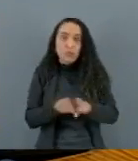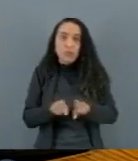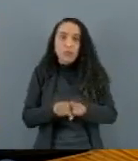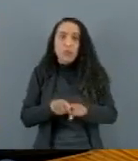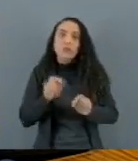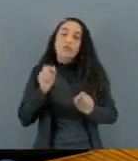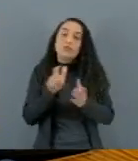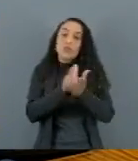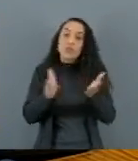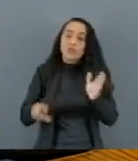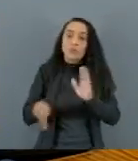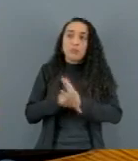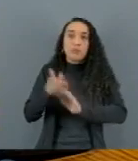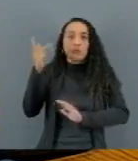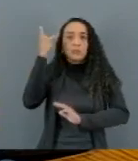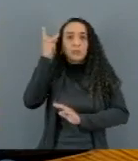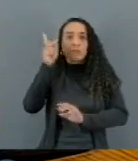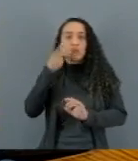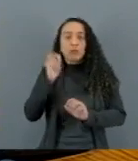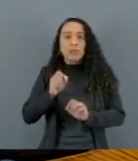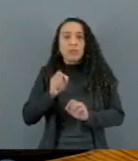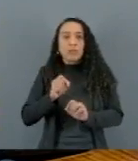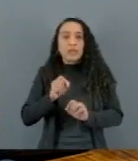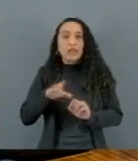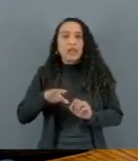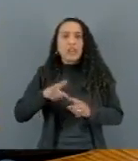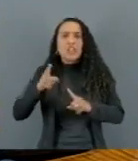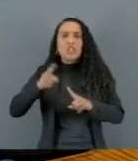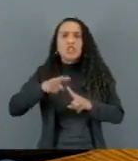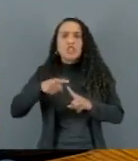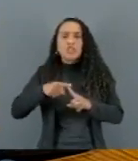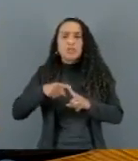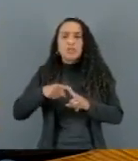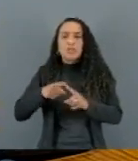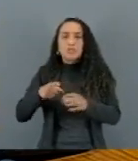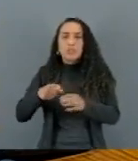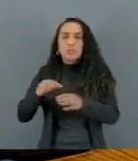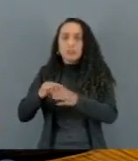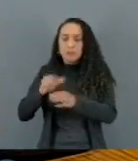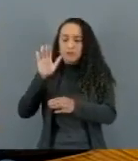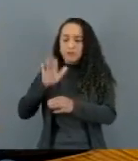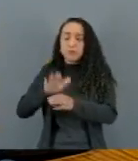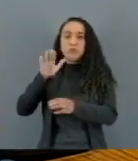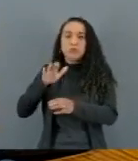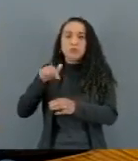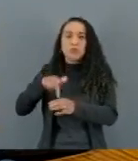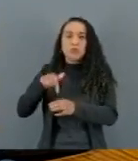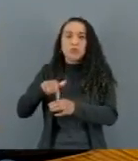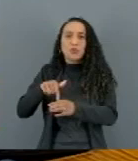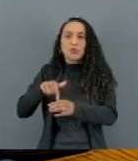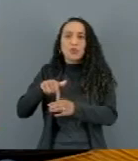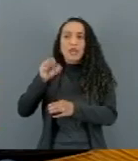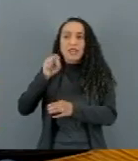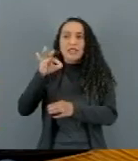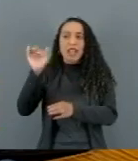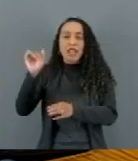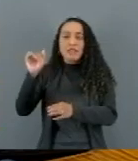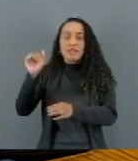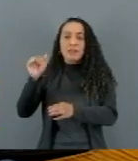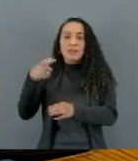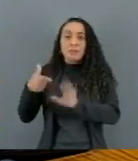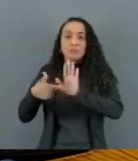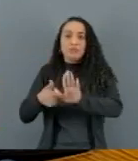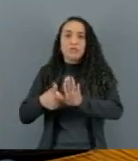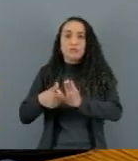Estado de São Paulo diz que esse é uma espécie de botão de emergência que o STF aciona para se proteger. De